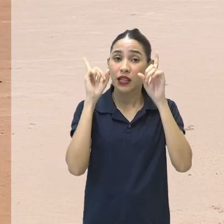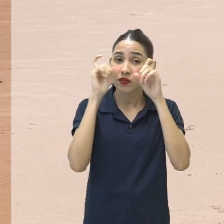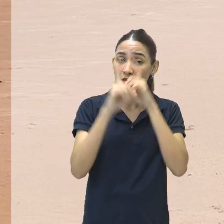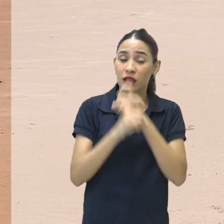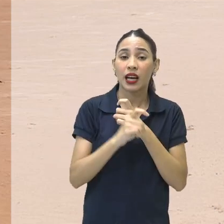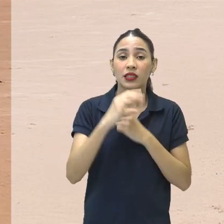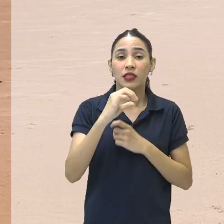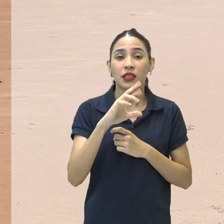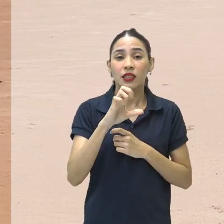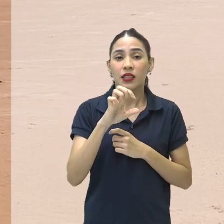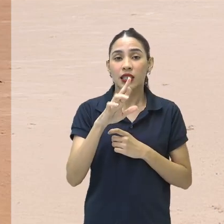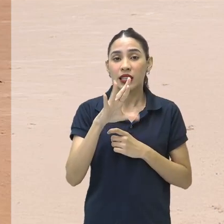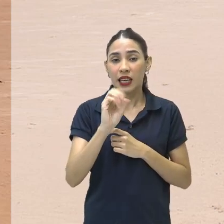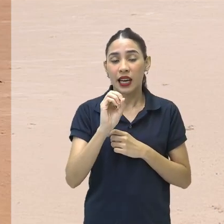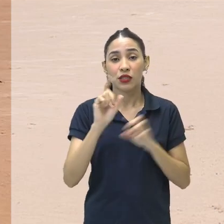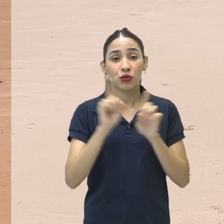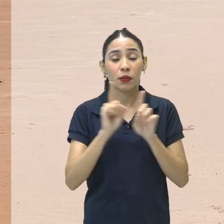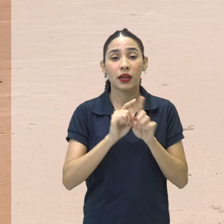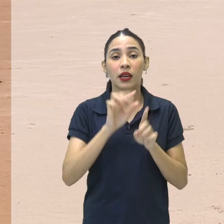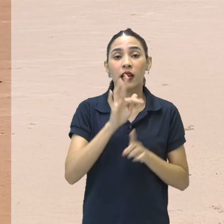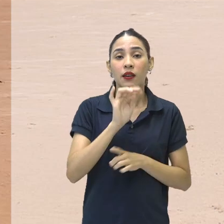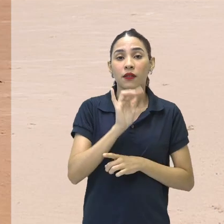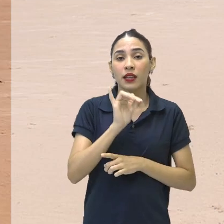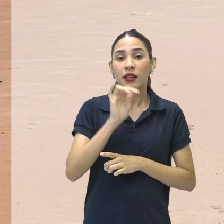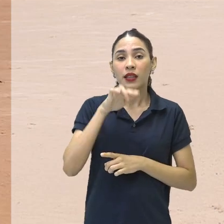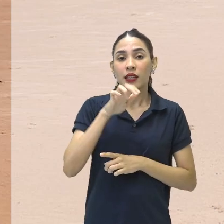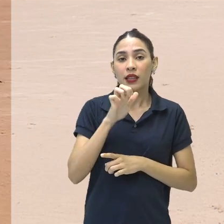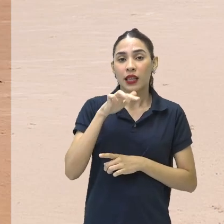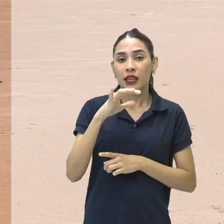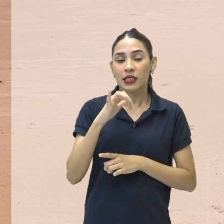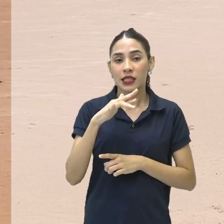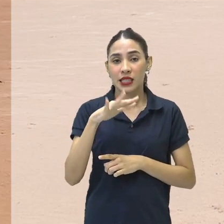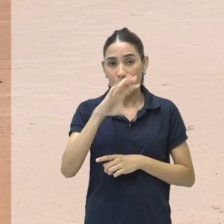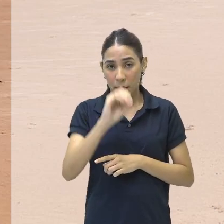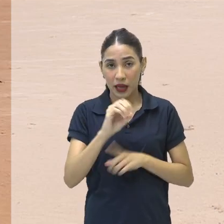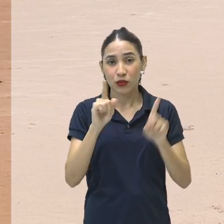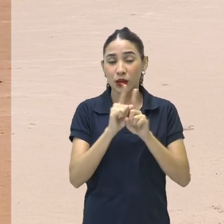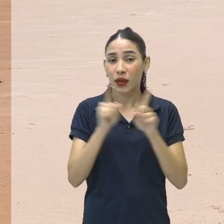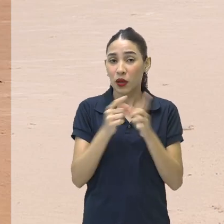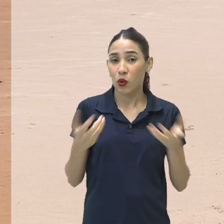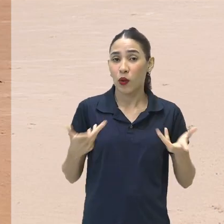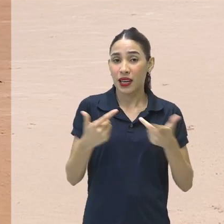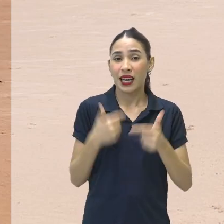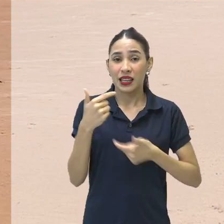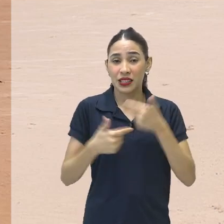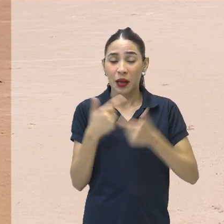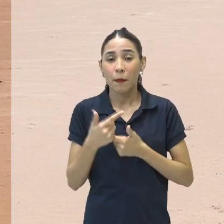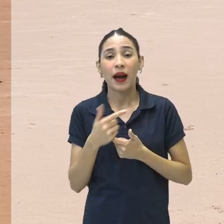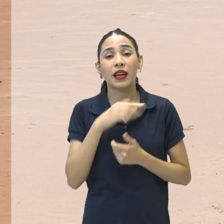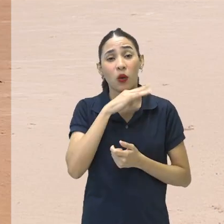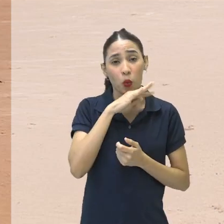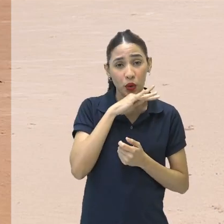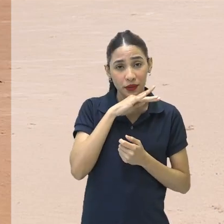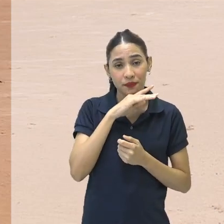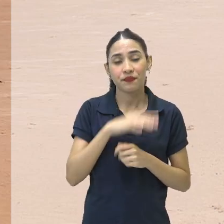crédito e financiamento, bem como condições de trabalho muitas vezes precárias,